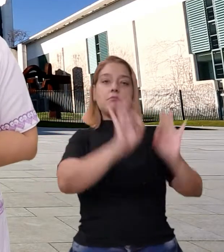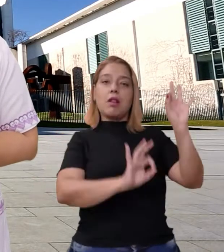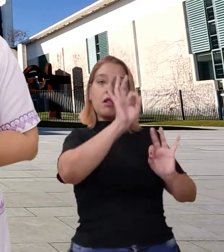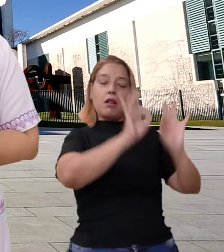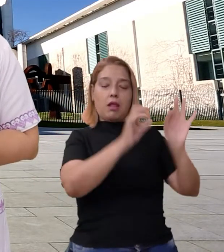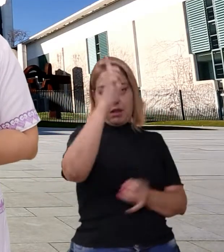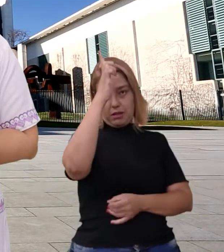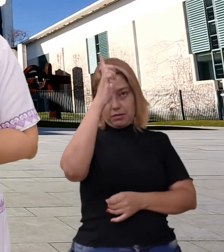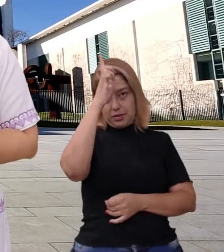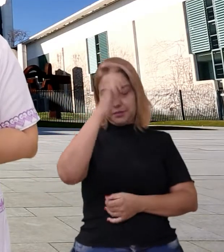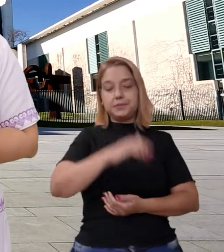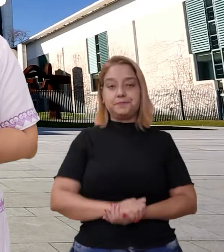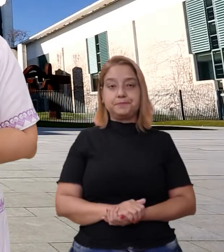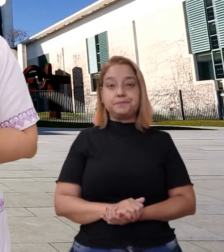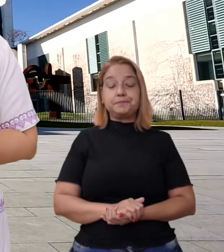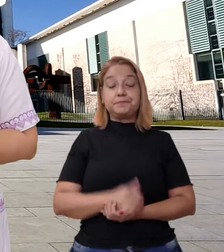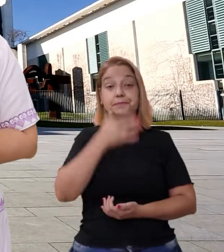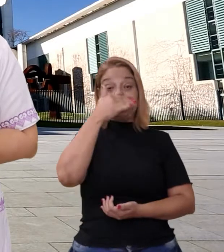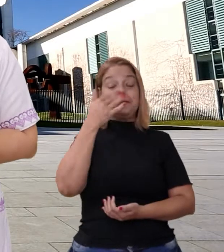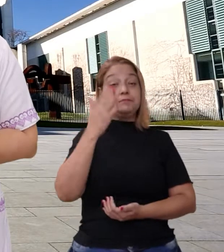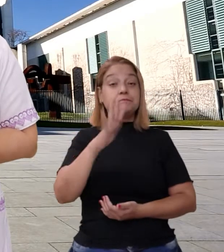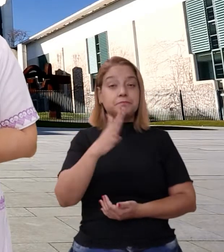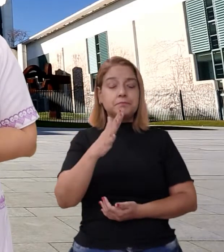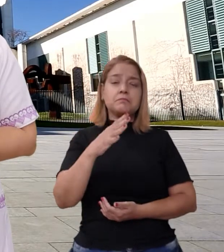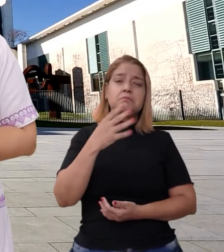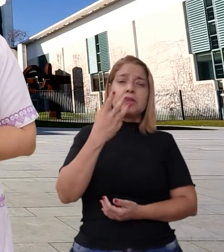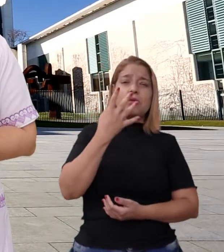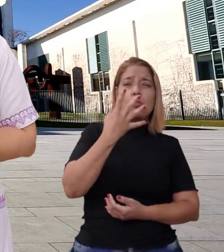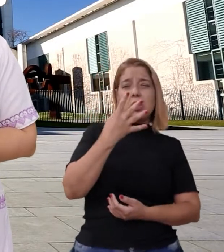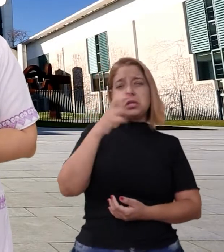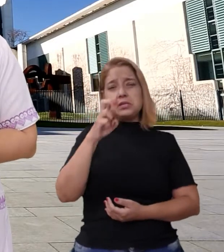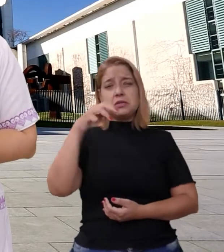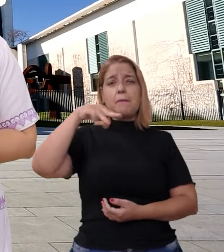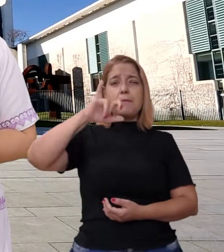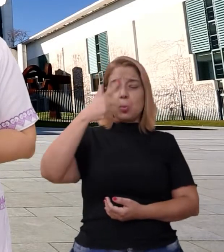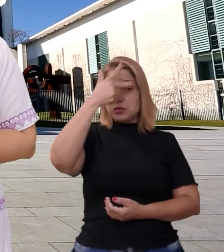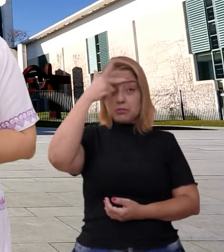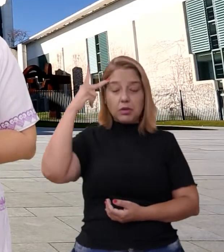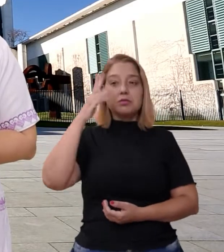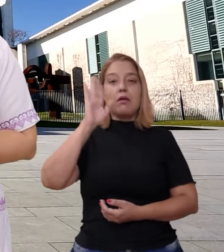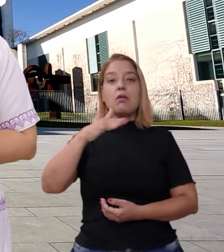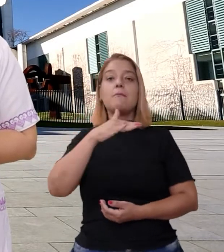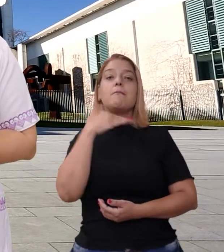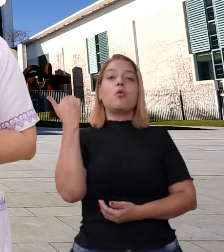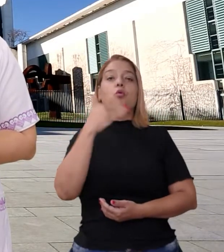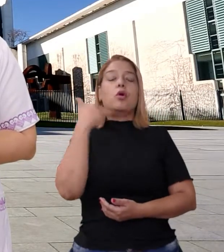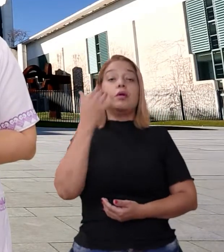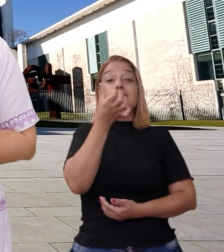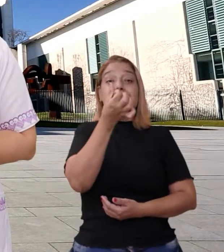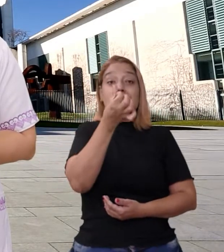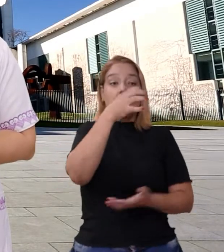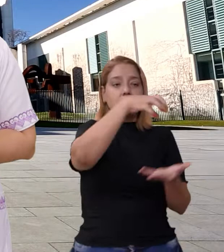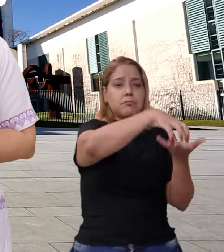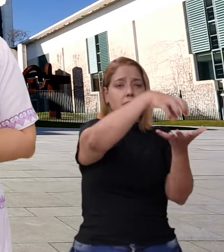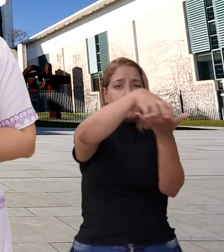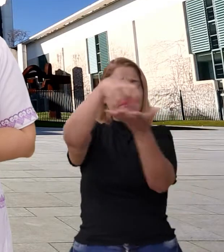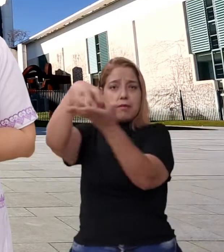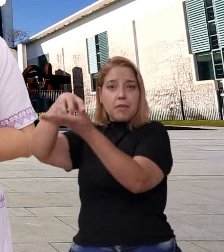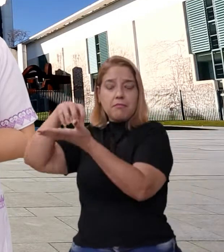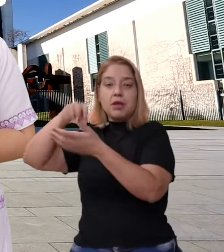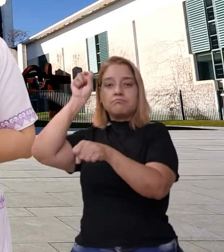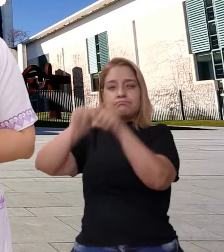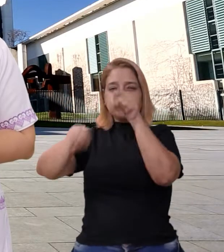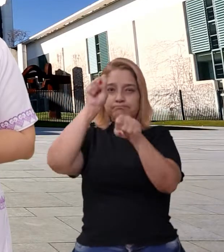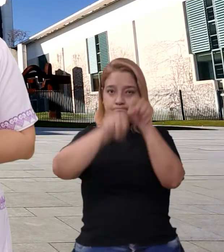os judeus, planejado pelos alemães. A estimativa é de que quase 3,5 milhões de judeus foram assassinados